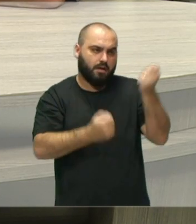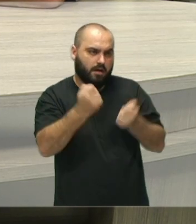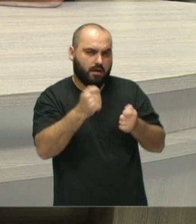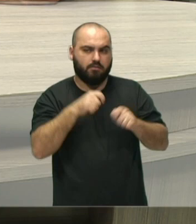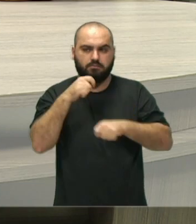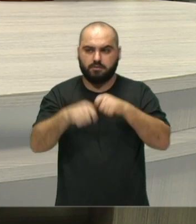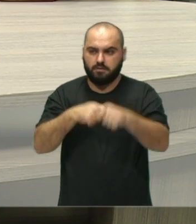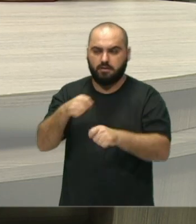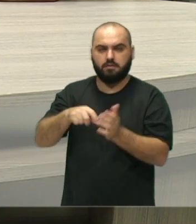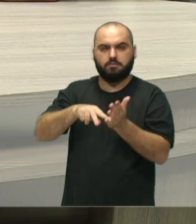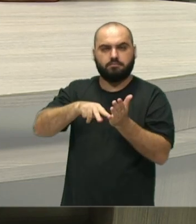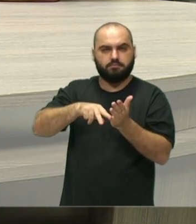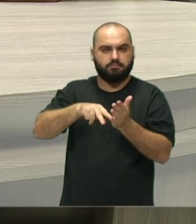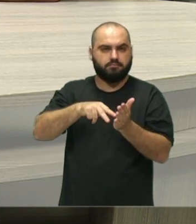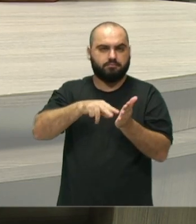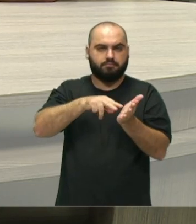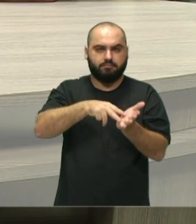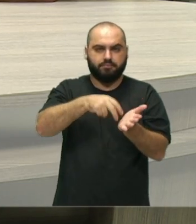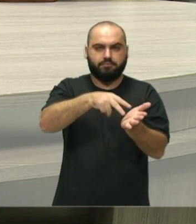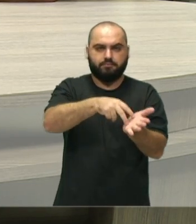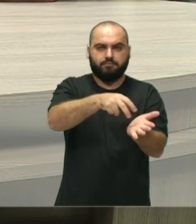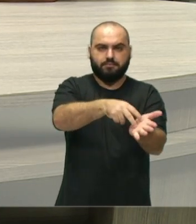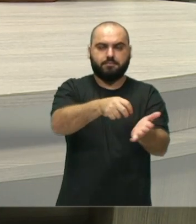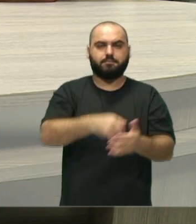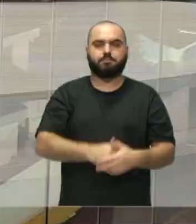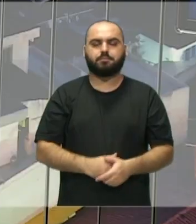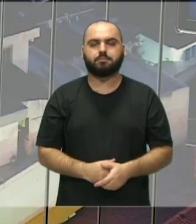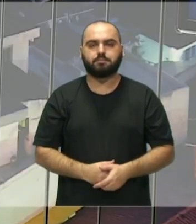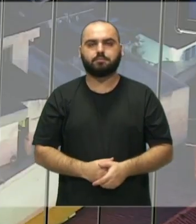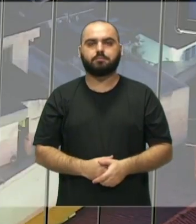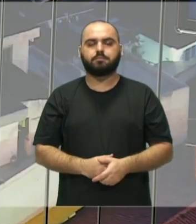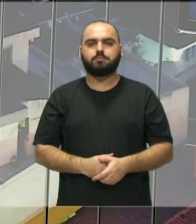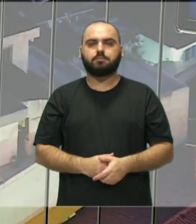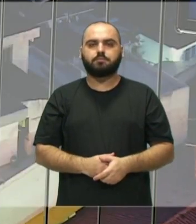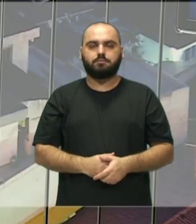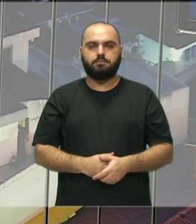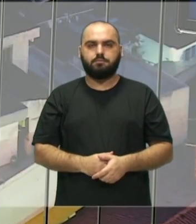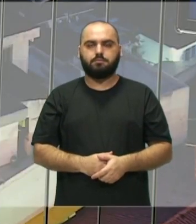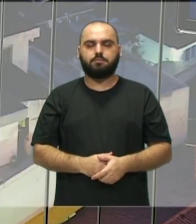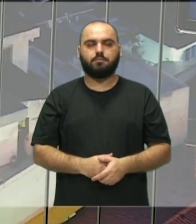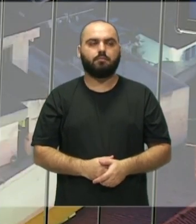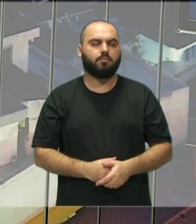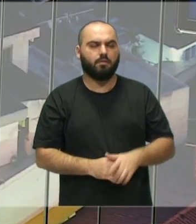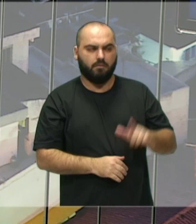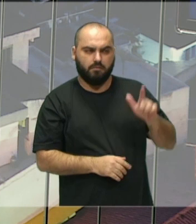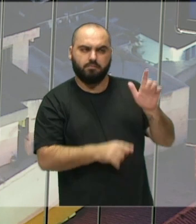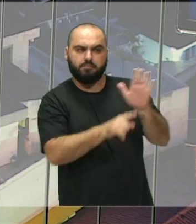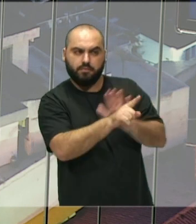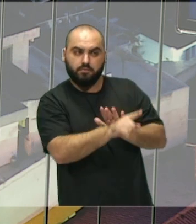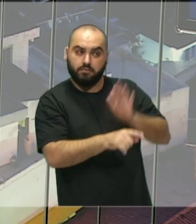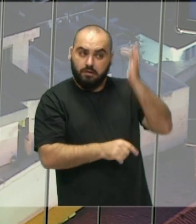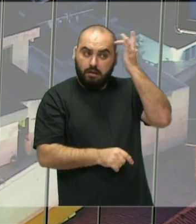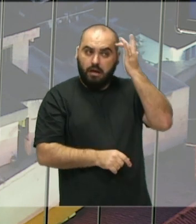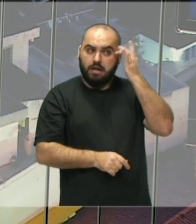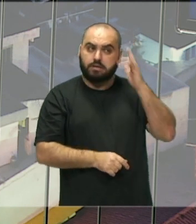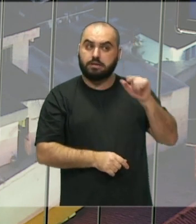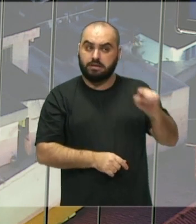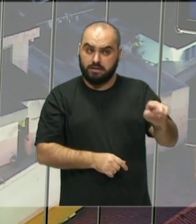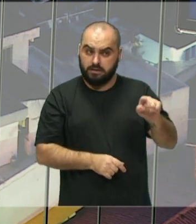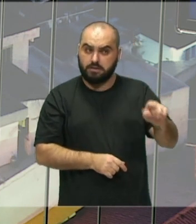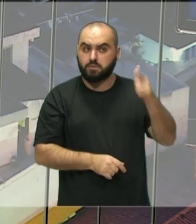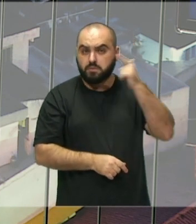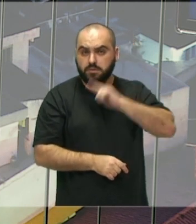bicicletas, patinetes. E o senhor imagina que, para que isso seja efetivo,